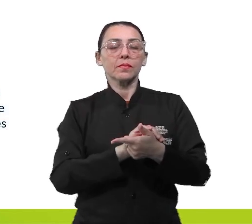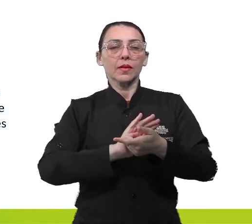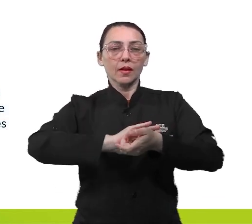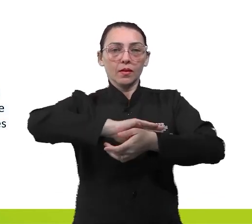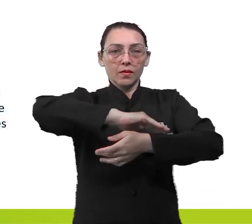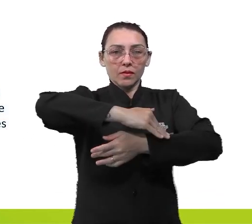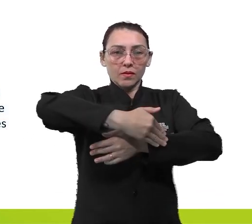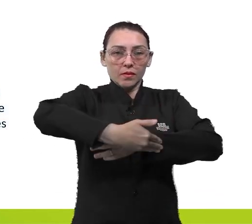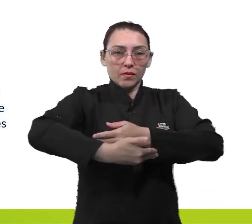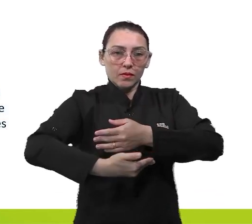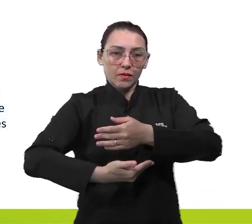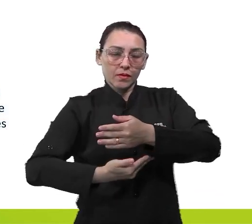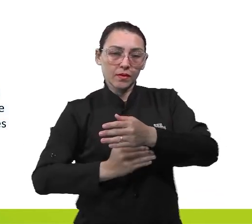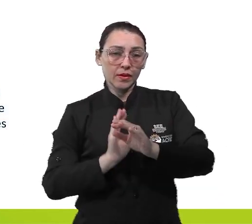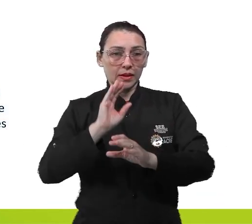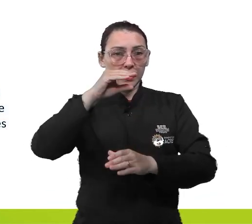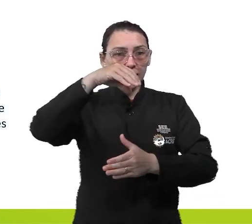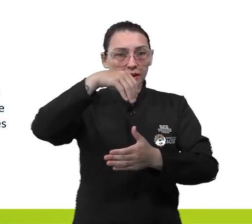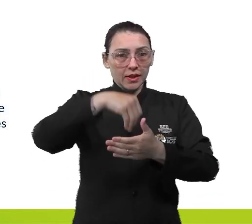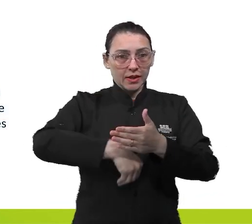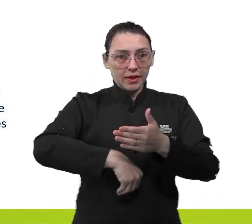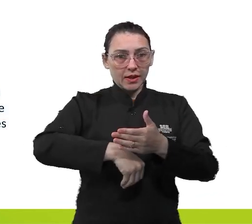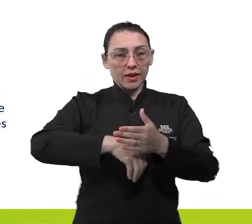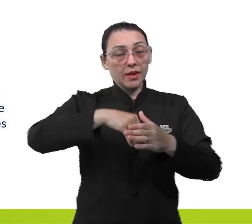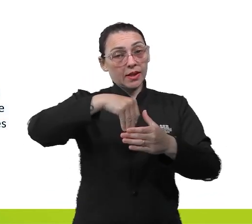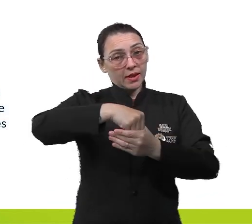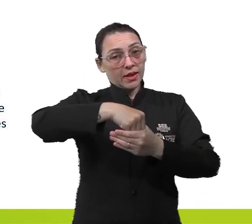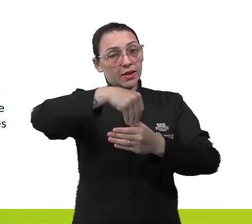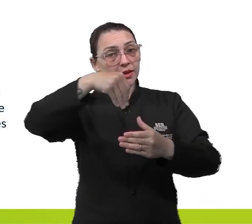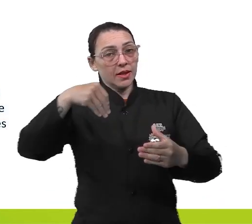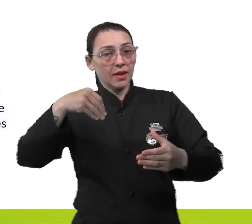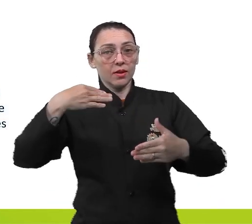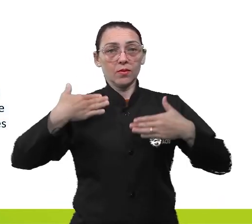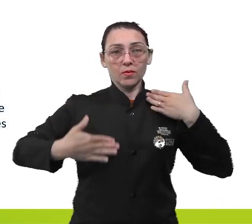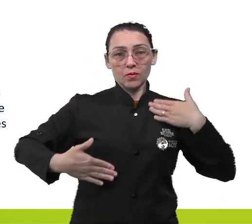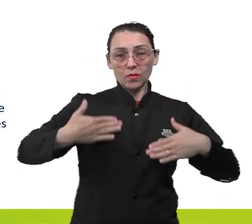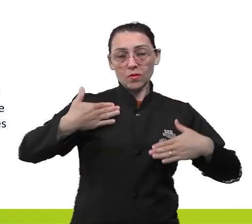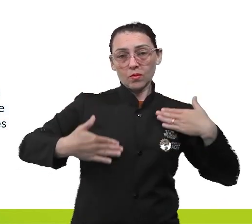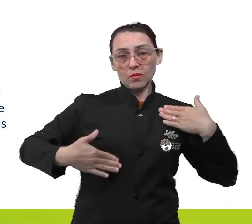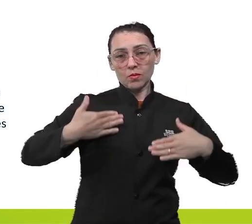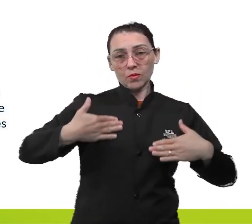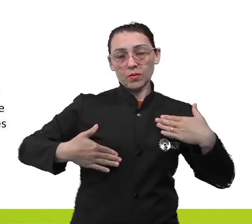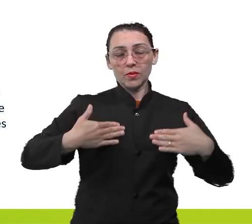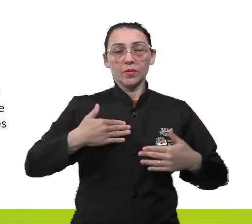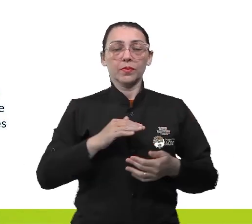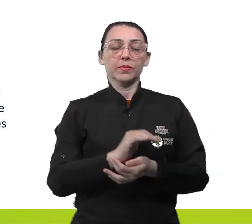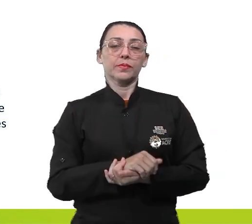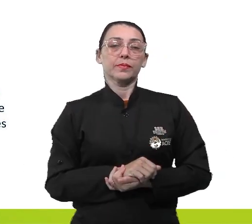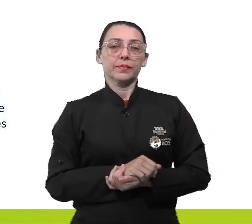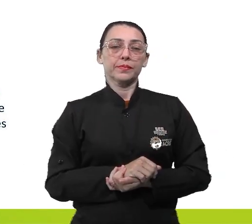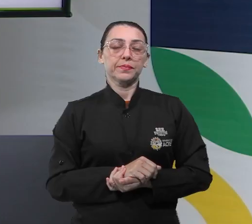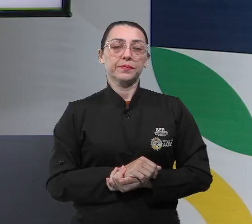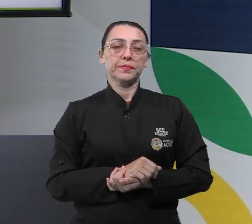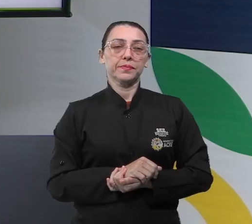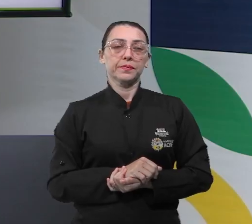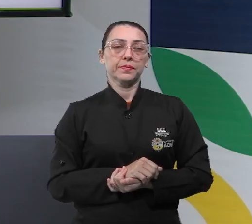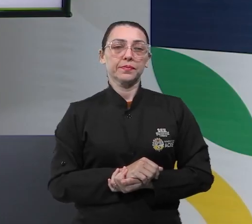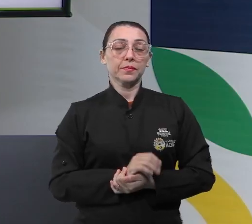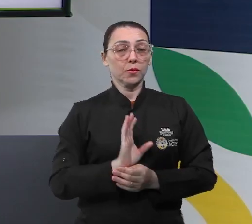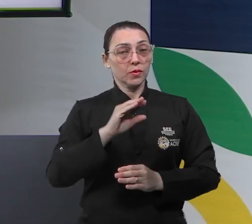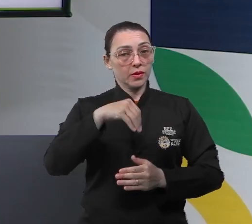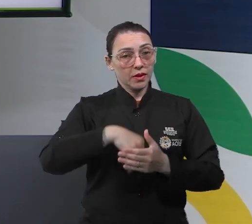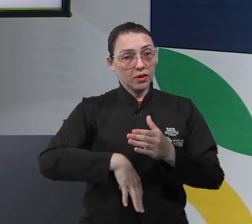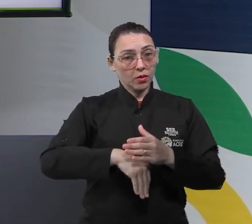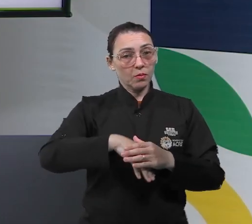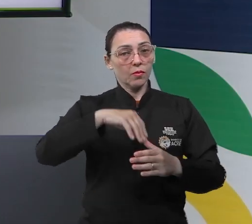reveste superfícies internas e externas do corpo, tá? Ele ali tá tanto por dentro